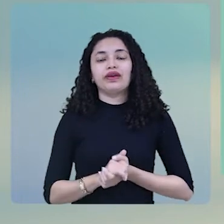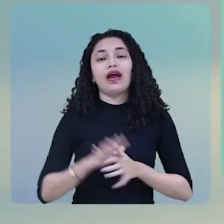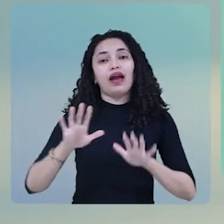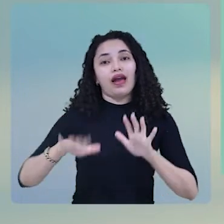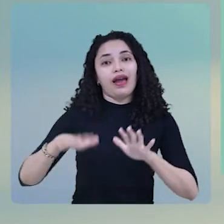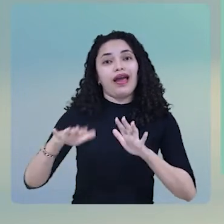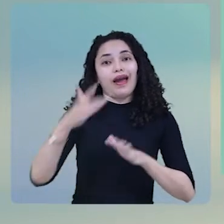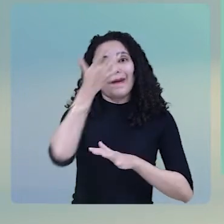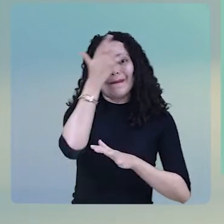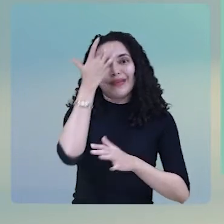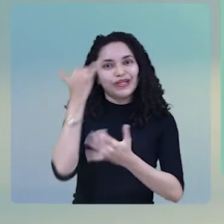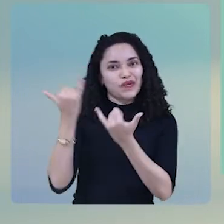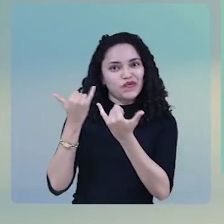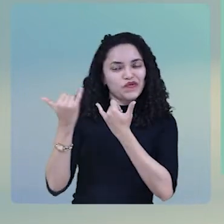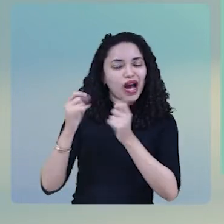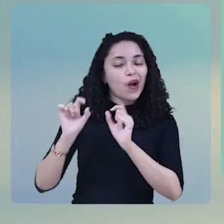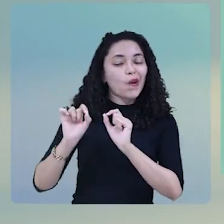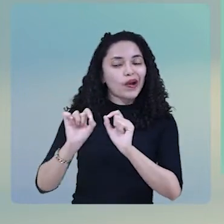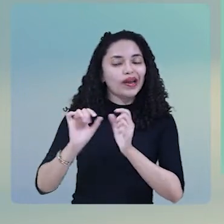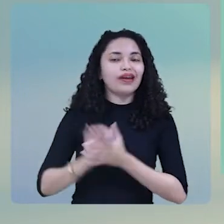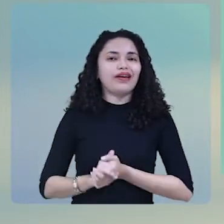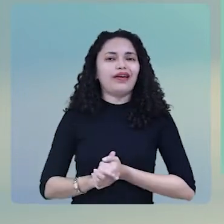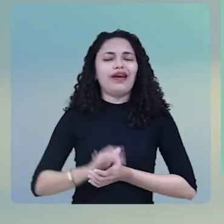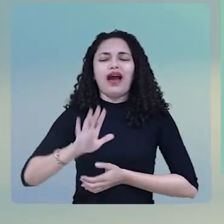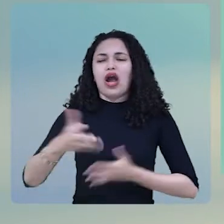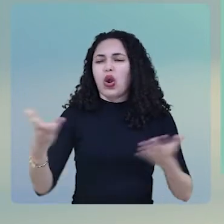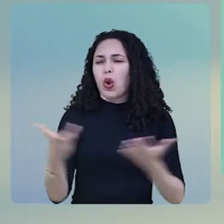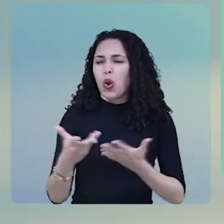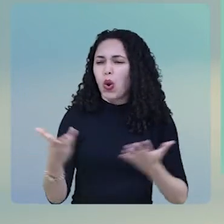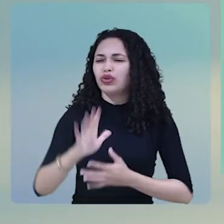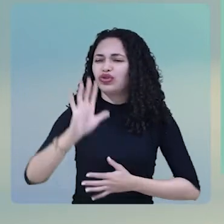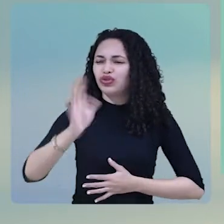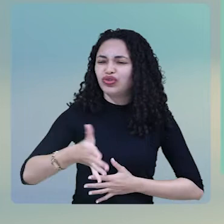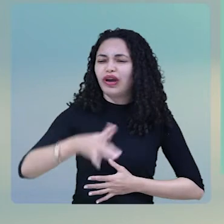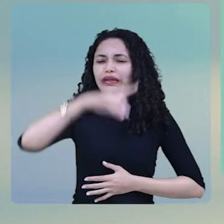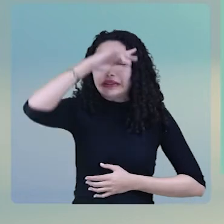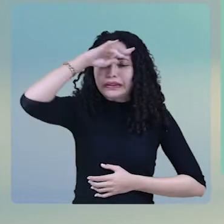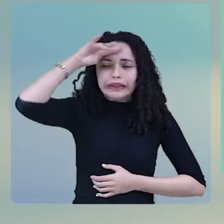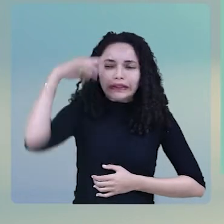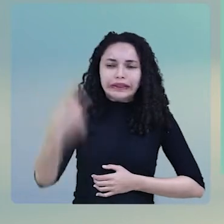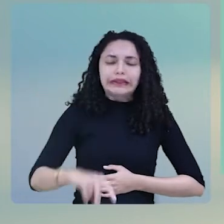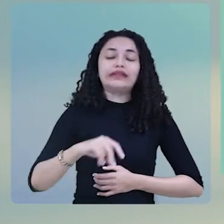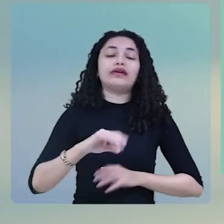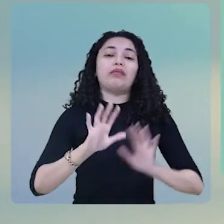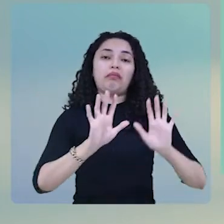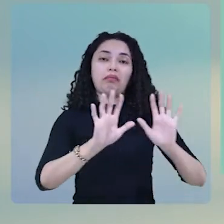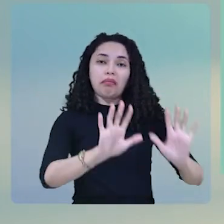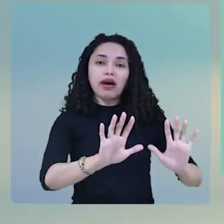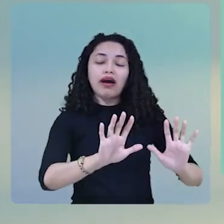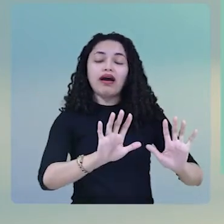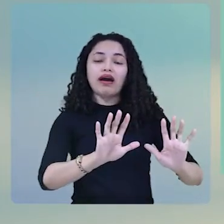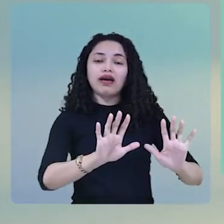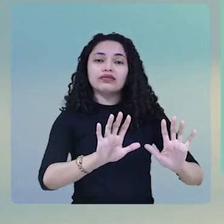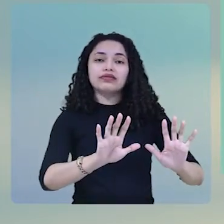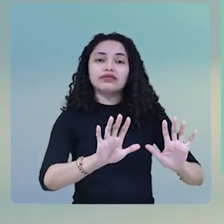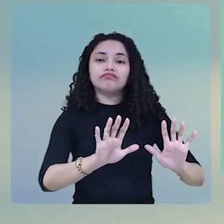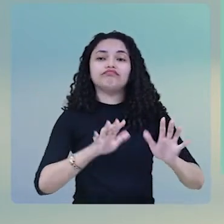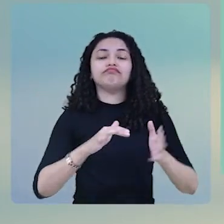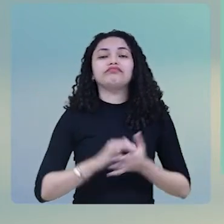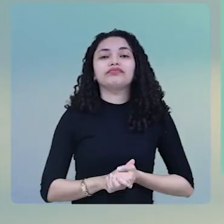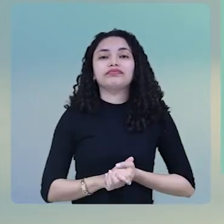gente, mas hoje eu já fiz bastante atividade física. Ok, você já fez bastante atividade